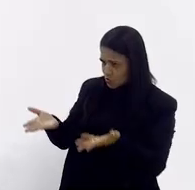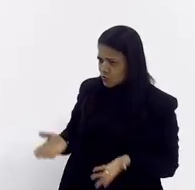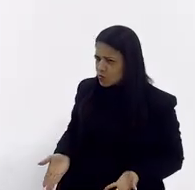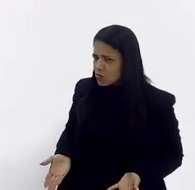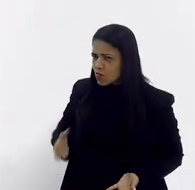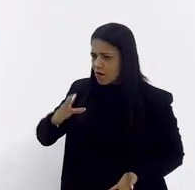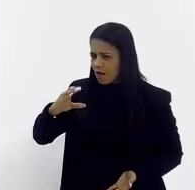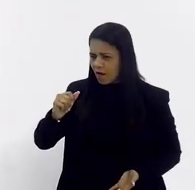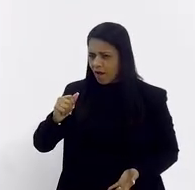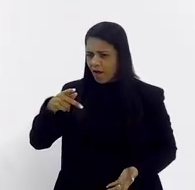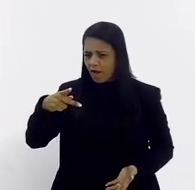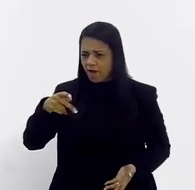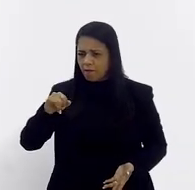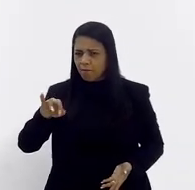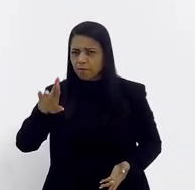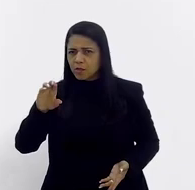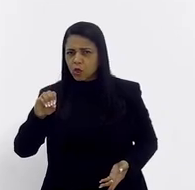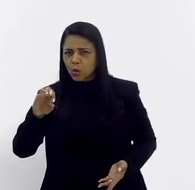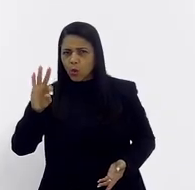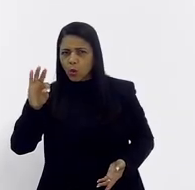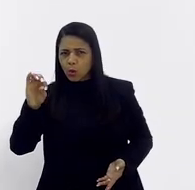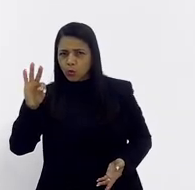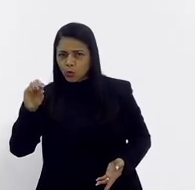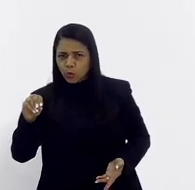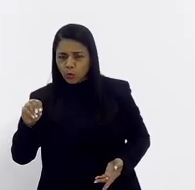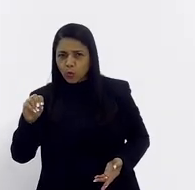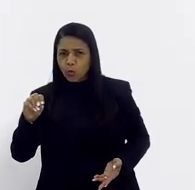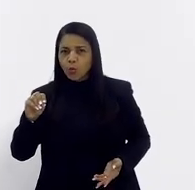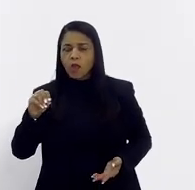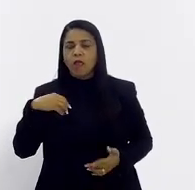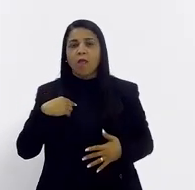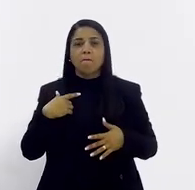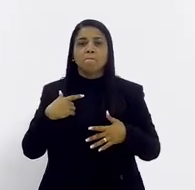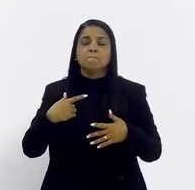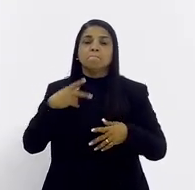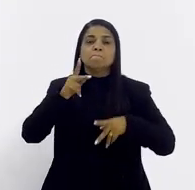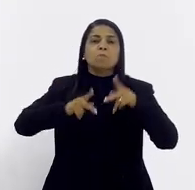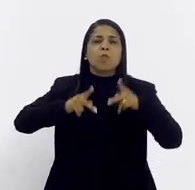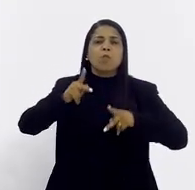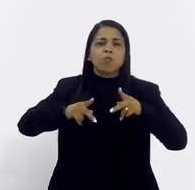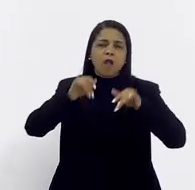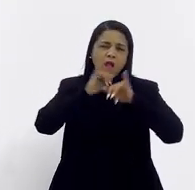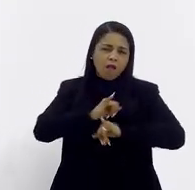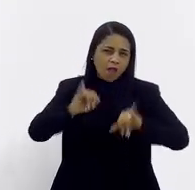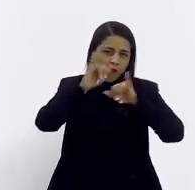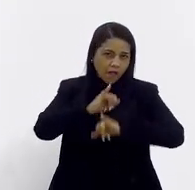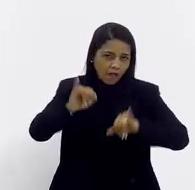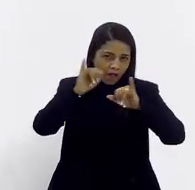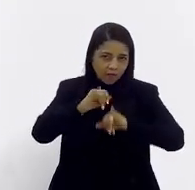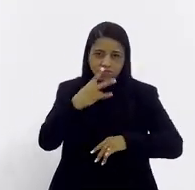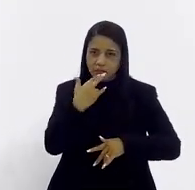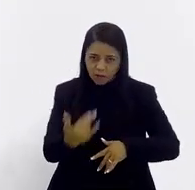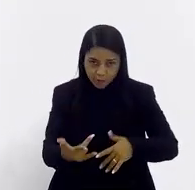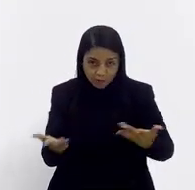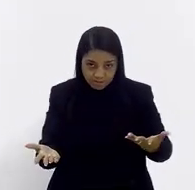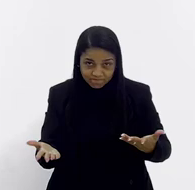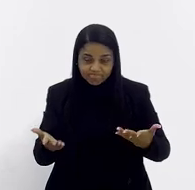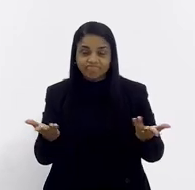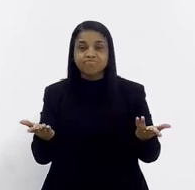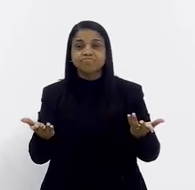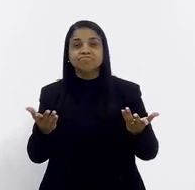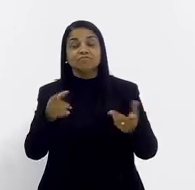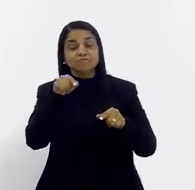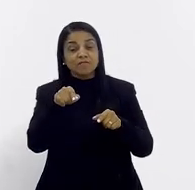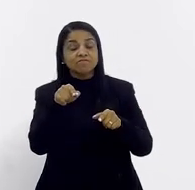é um provérbio popular que não atingiu ninguém não fez nada mas só o fato de